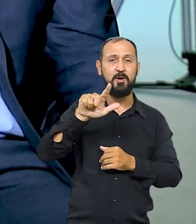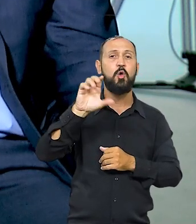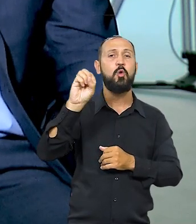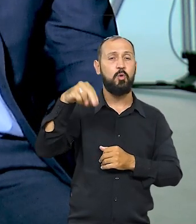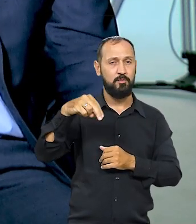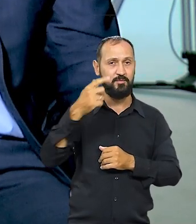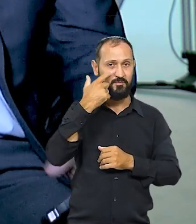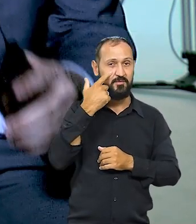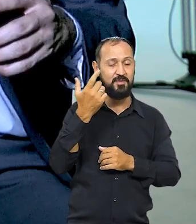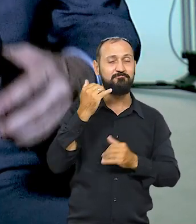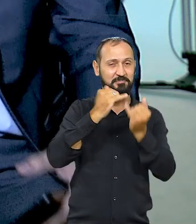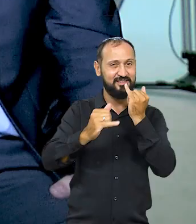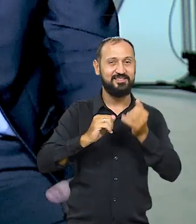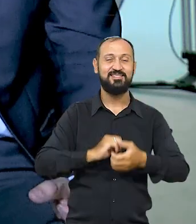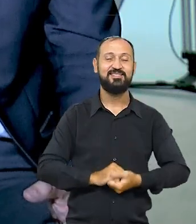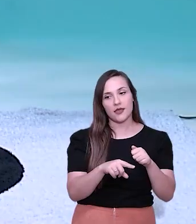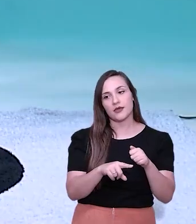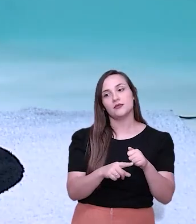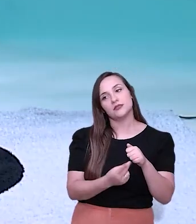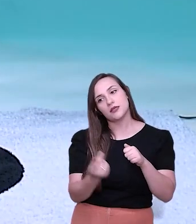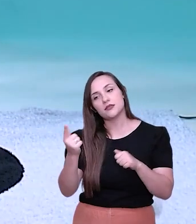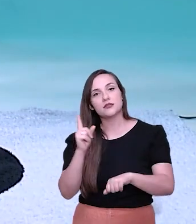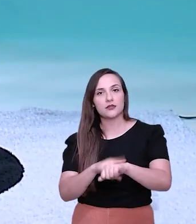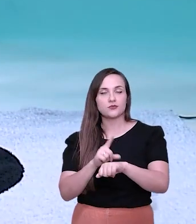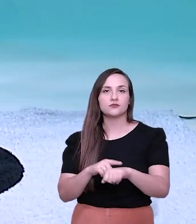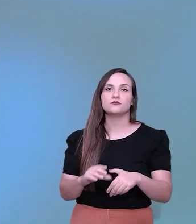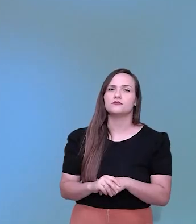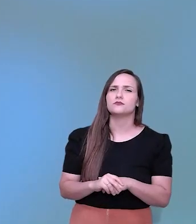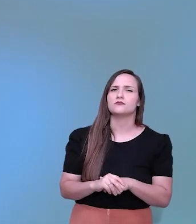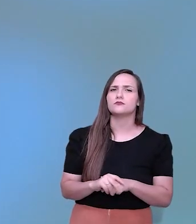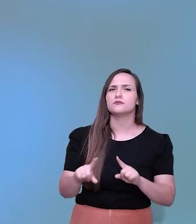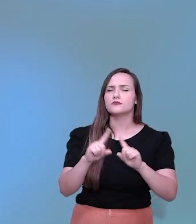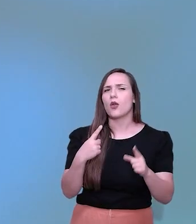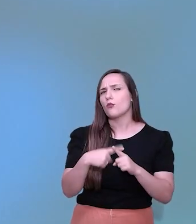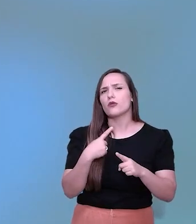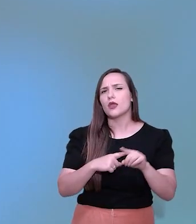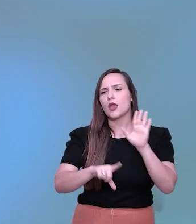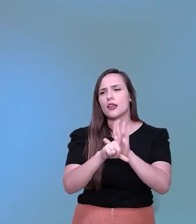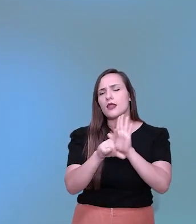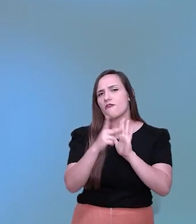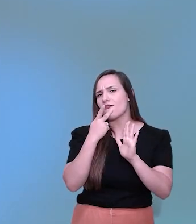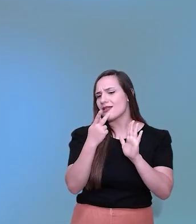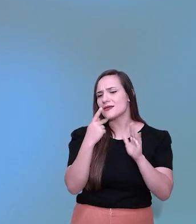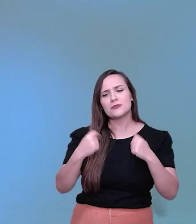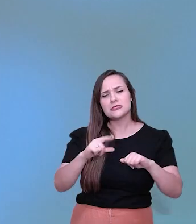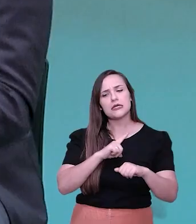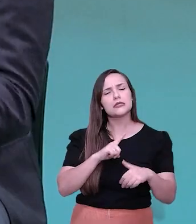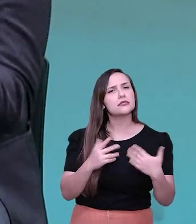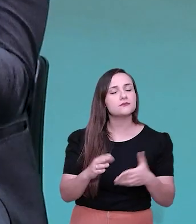criminalista Marlon Ricardo. Vamos assistir um pedaço. E o que a lei traz como justificativa para a existência dessa